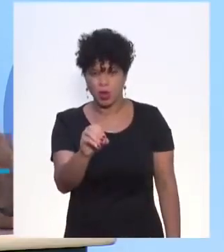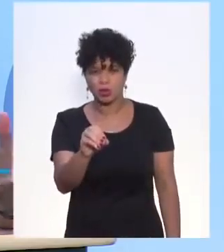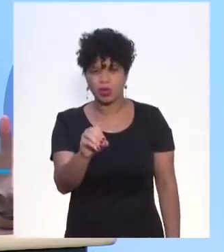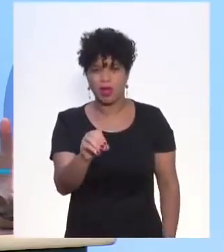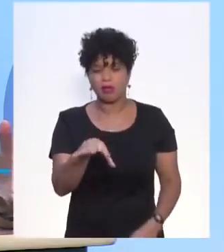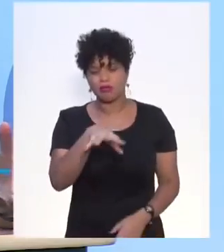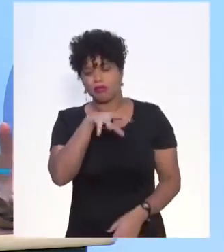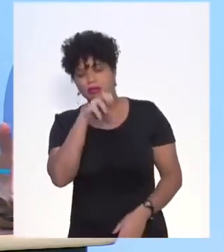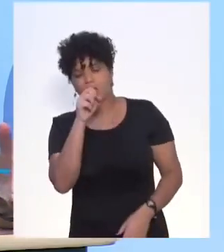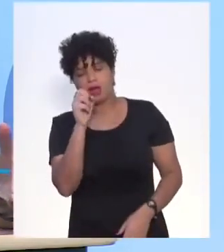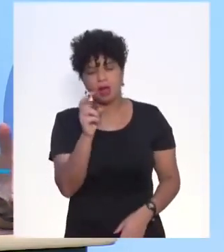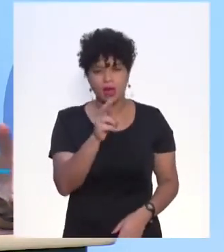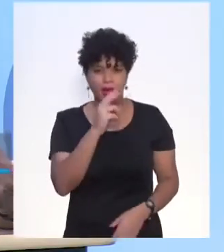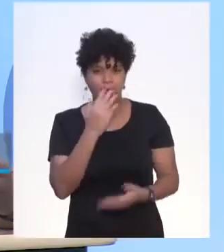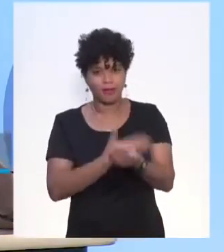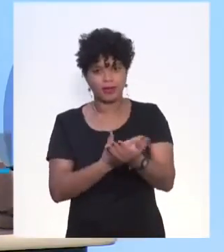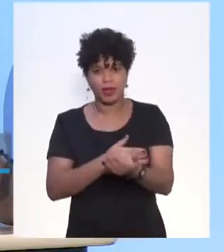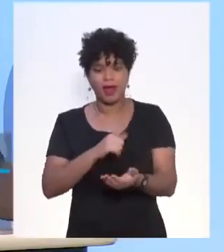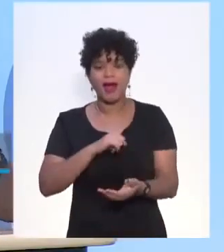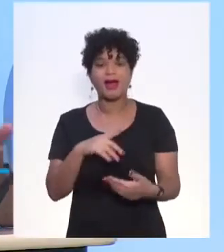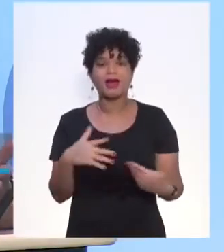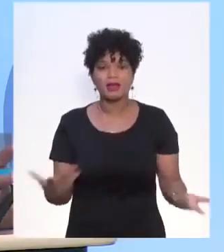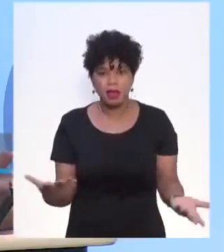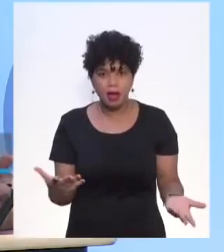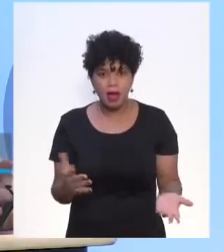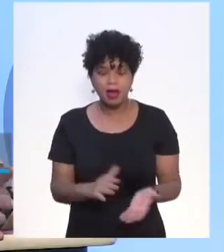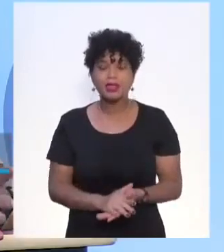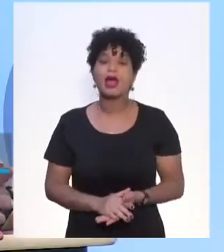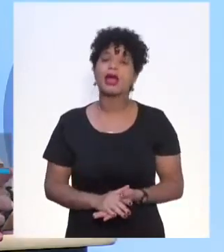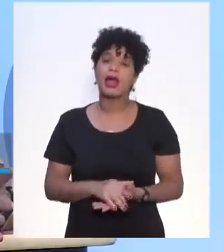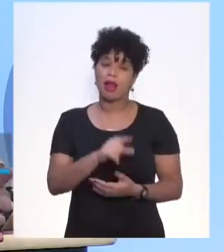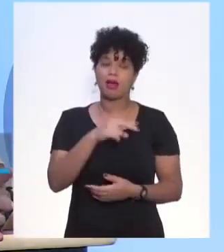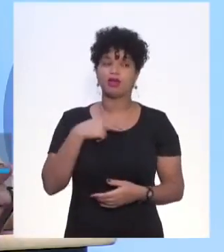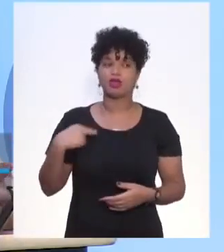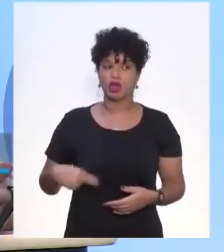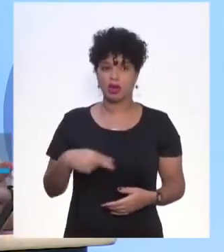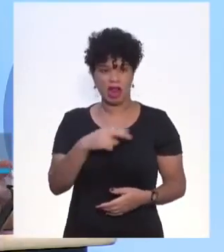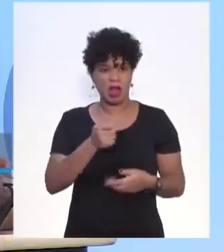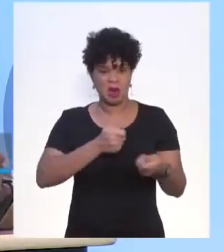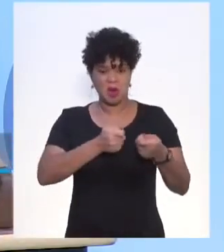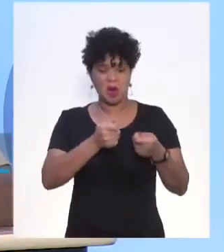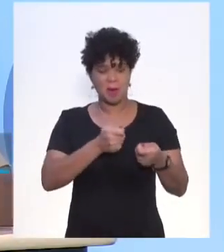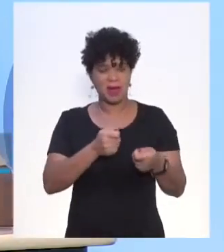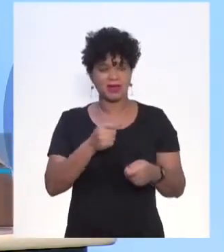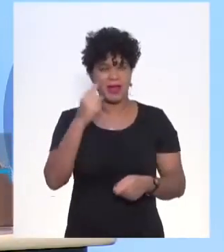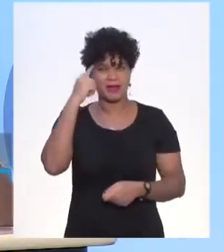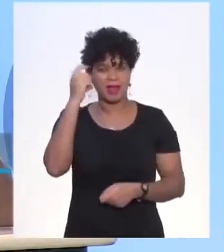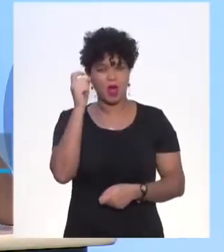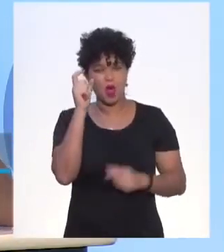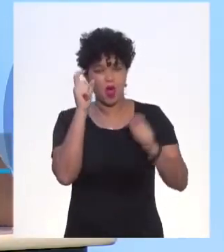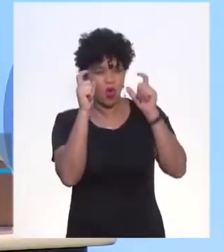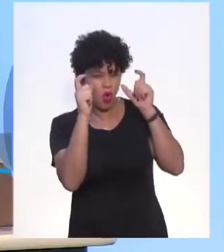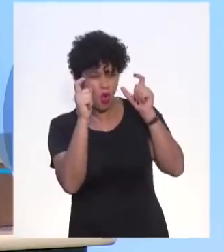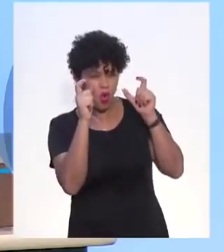aspas, interessava o mercado chinês, né? A China era autossuficiente economicamente, e aí, com